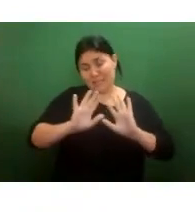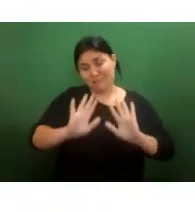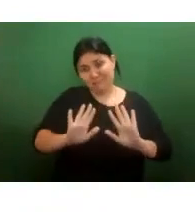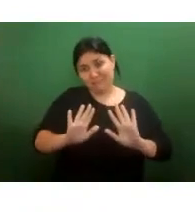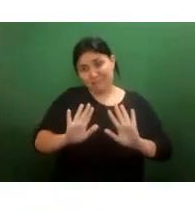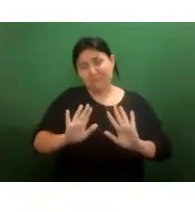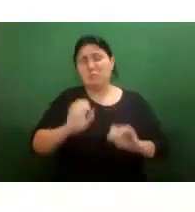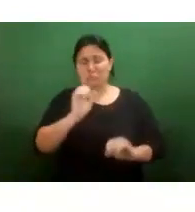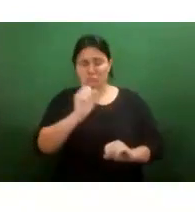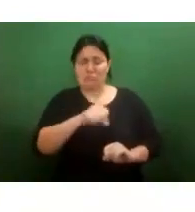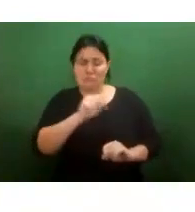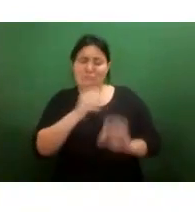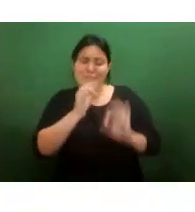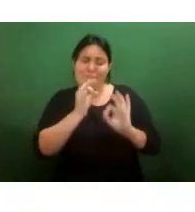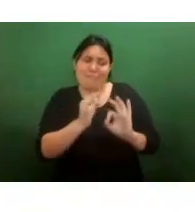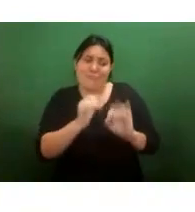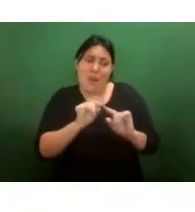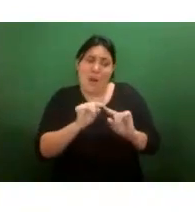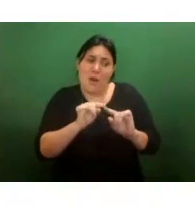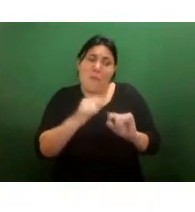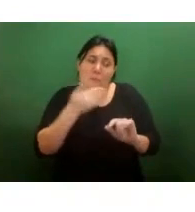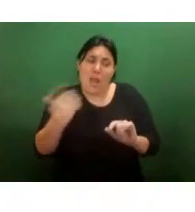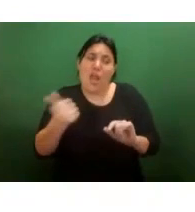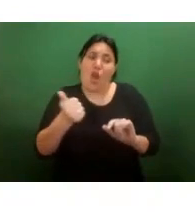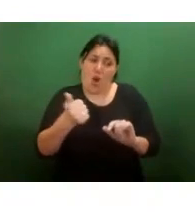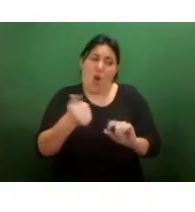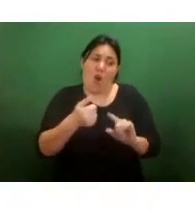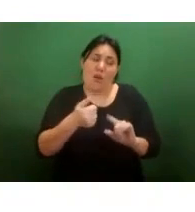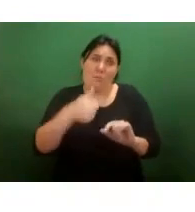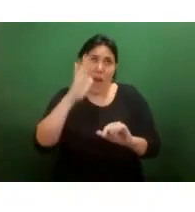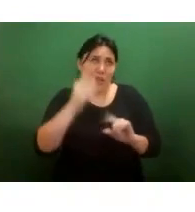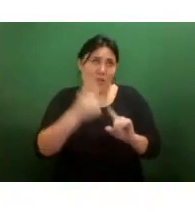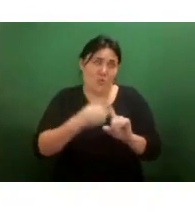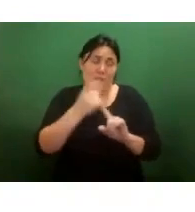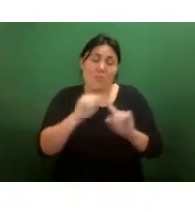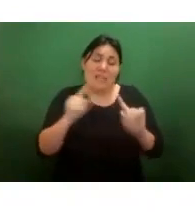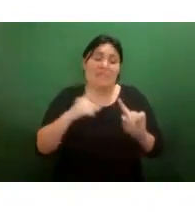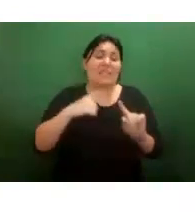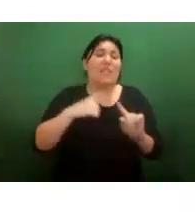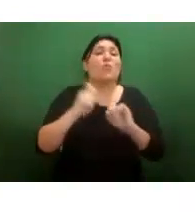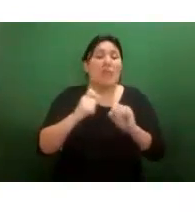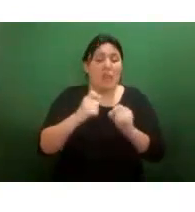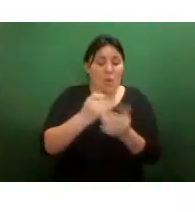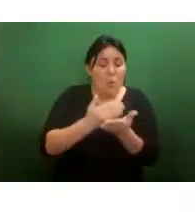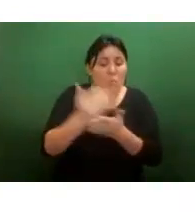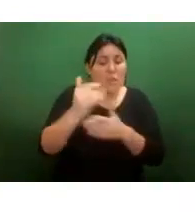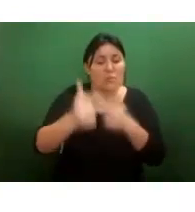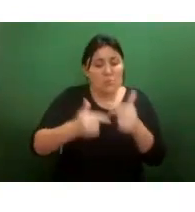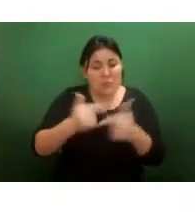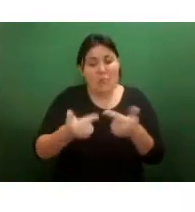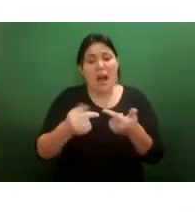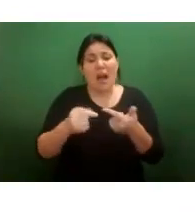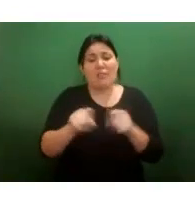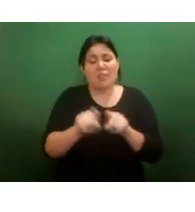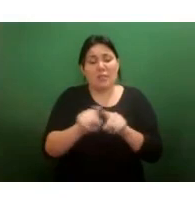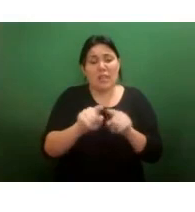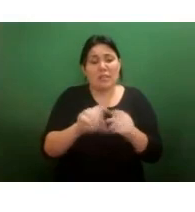ali espremido entre a efetiva contratação, o início dos trabalhos, a disponibilização